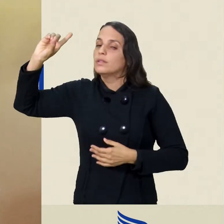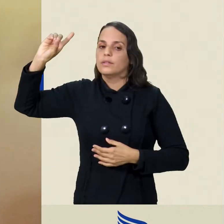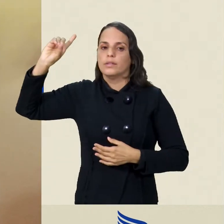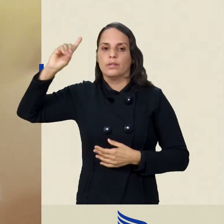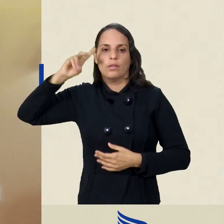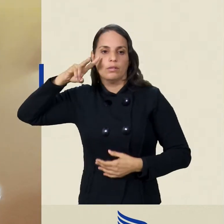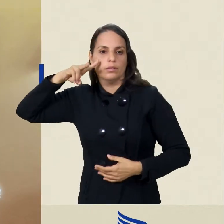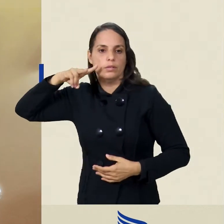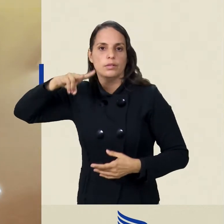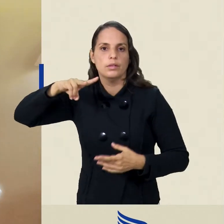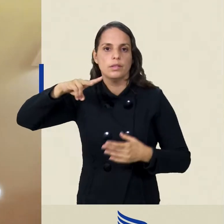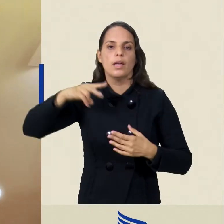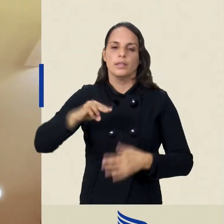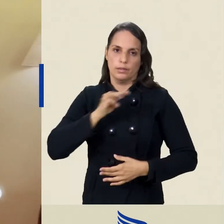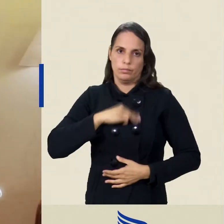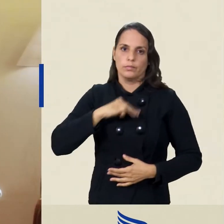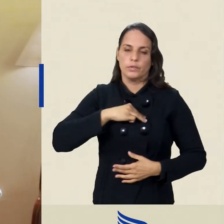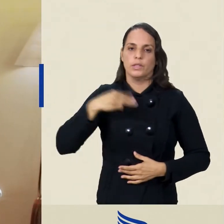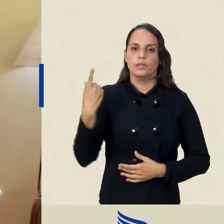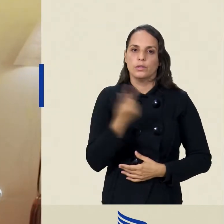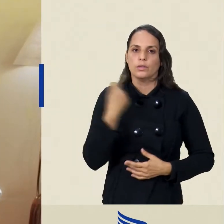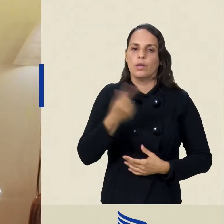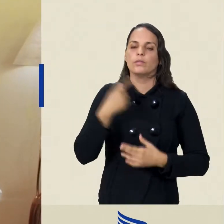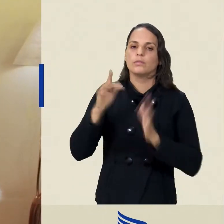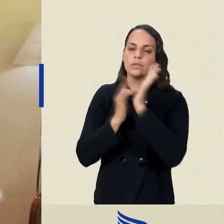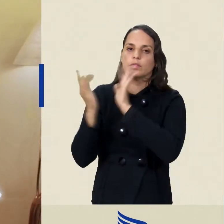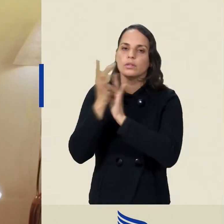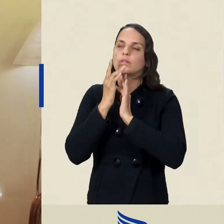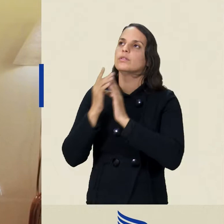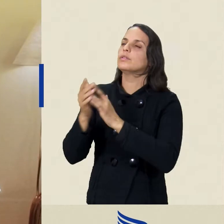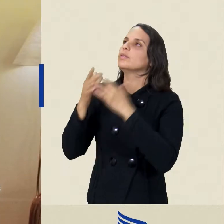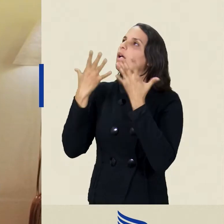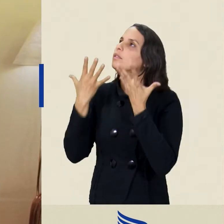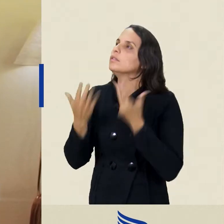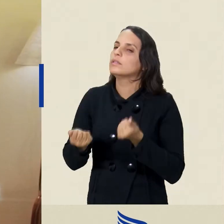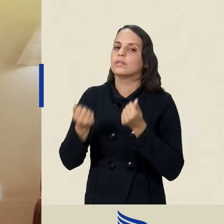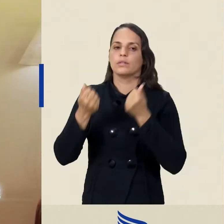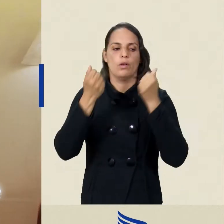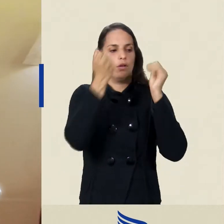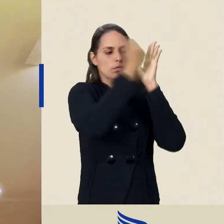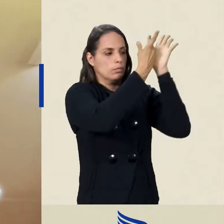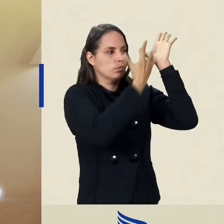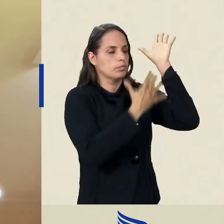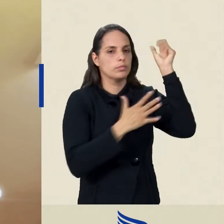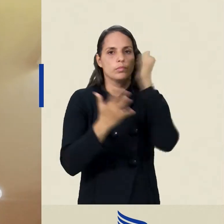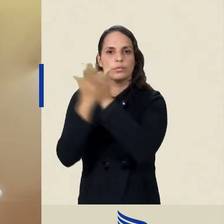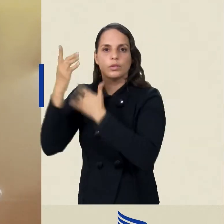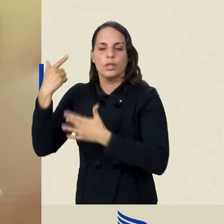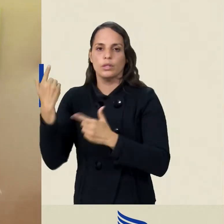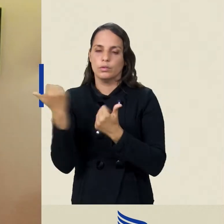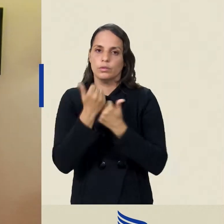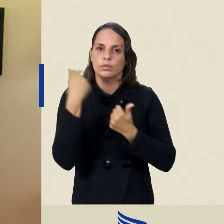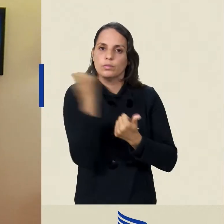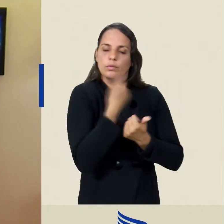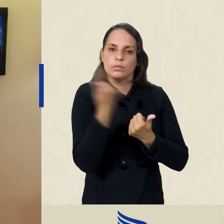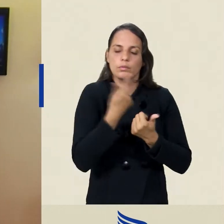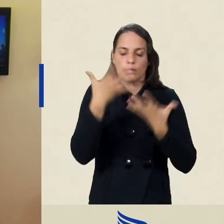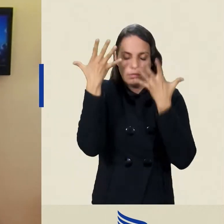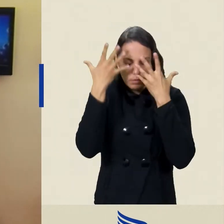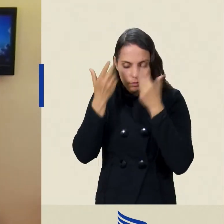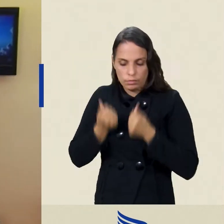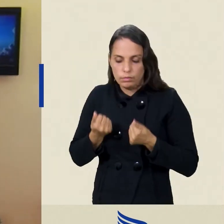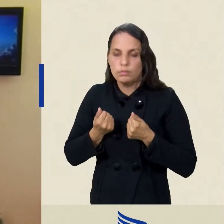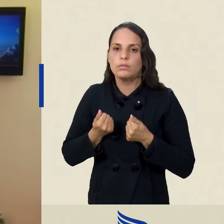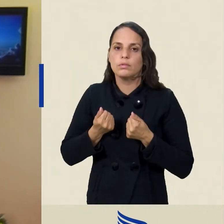pois Jesus suportou a ira de Deus na cruz. Jesus recebeu judicialmente toda a ira de Deus na cruz, para